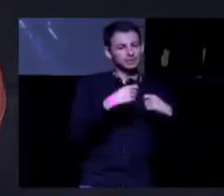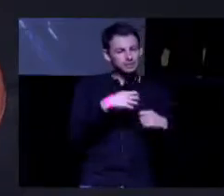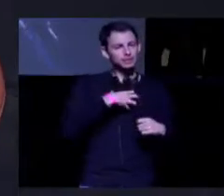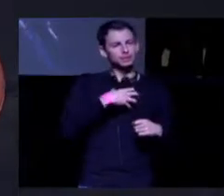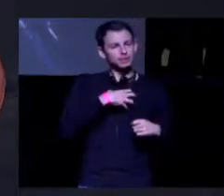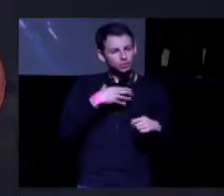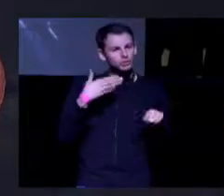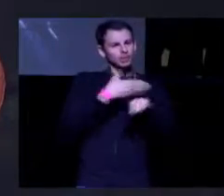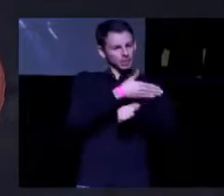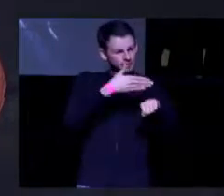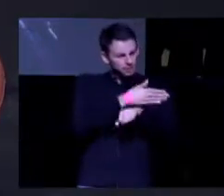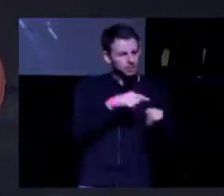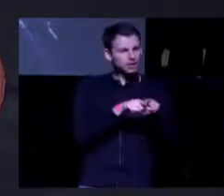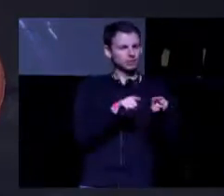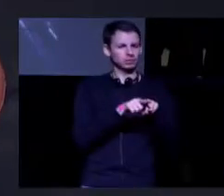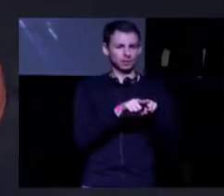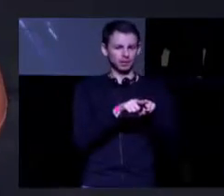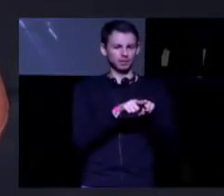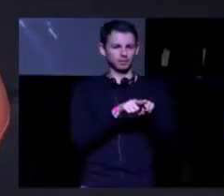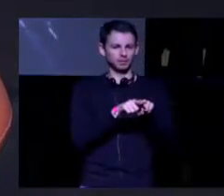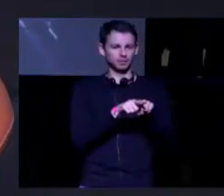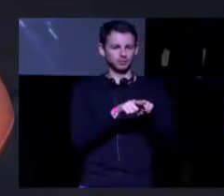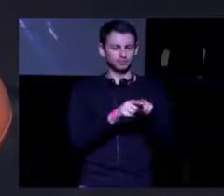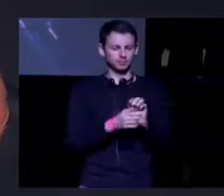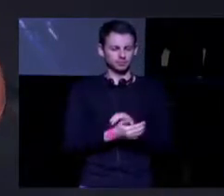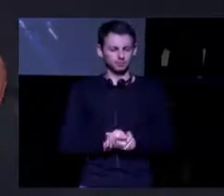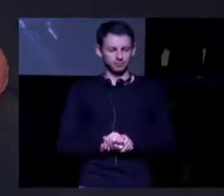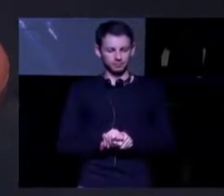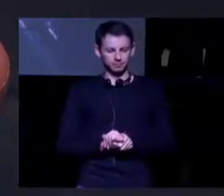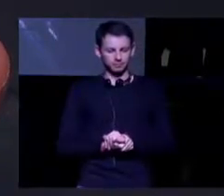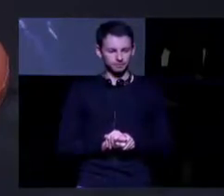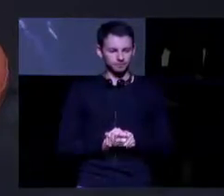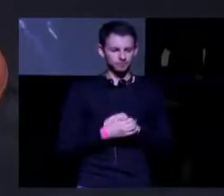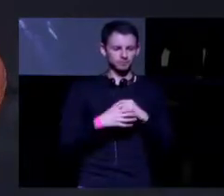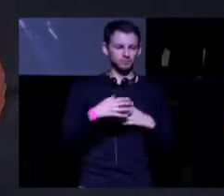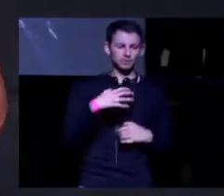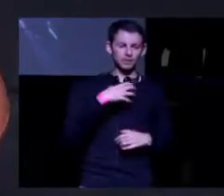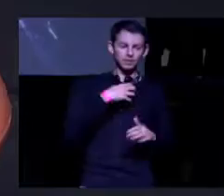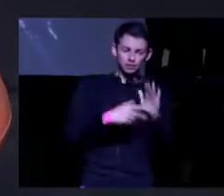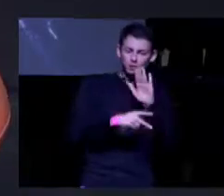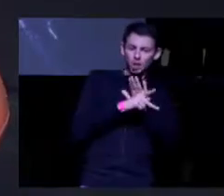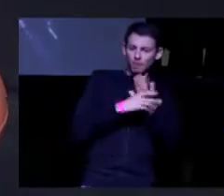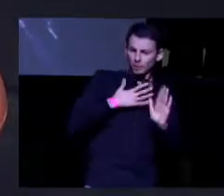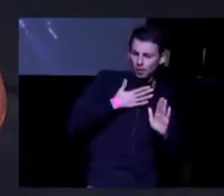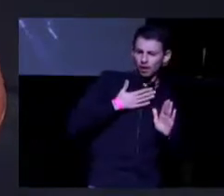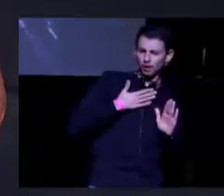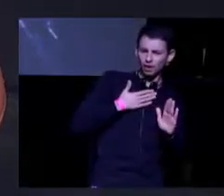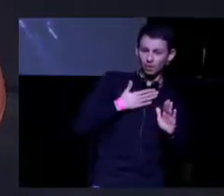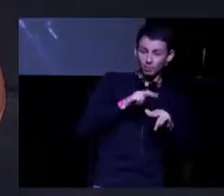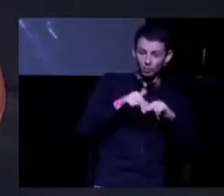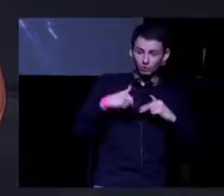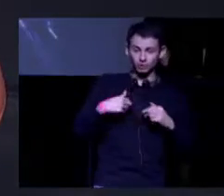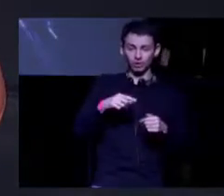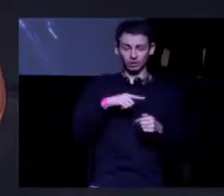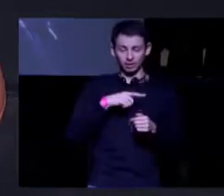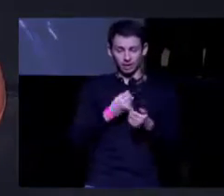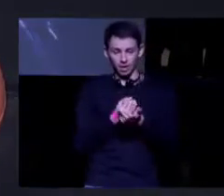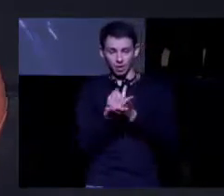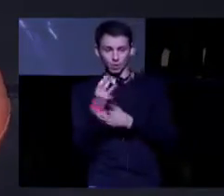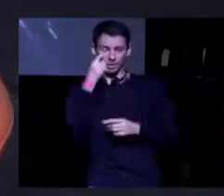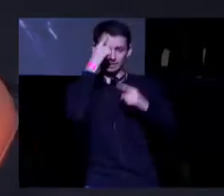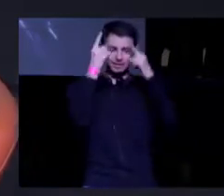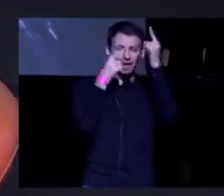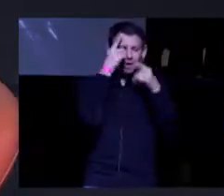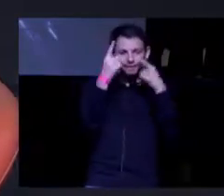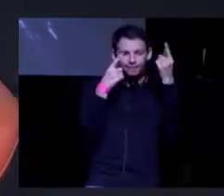a direção daquele barco e conduzir aquilo. E aí, para isso, tem algumas ideias que a gente traz e que a gente aplica nos projetos que a gente